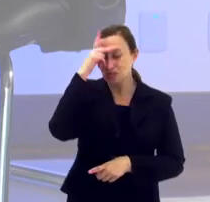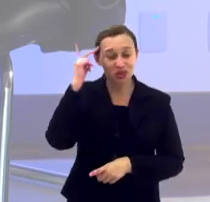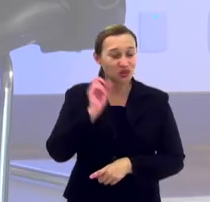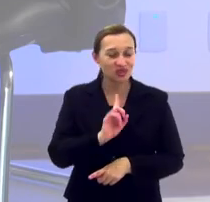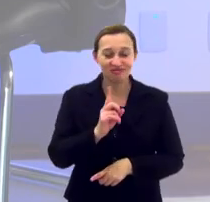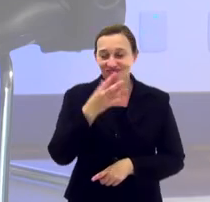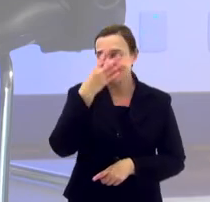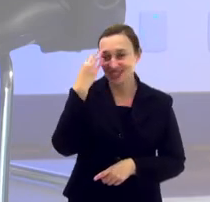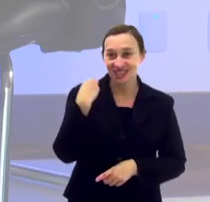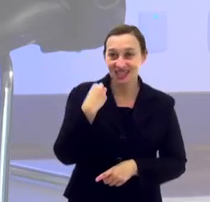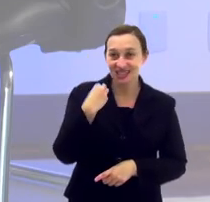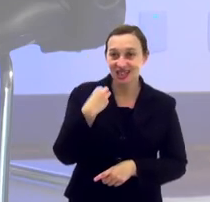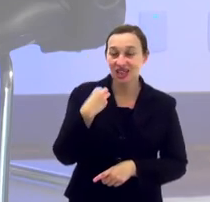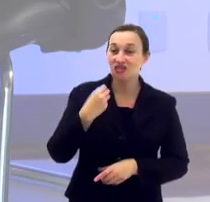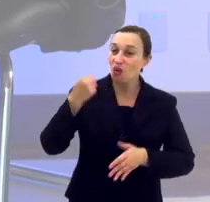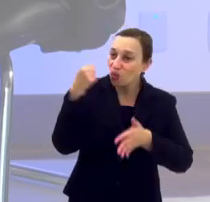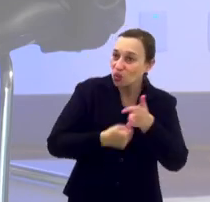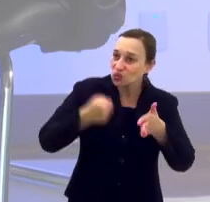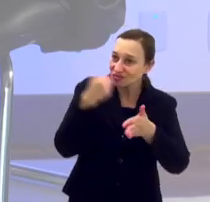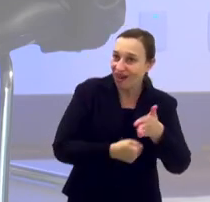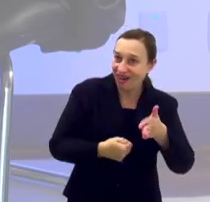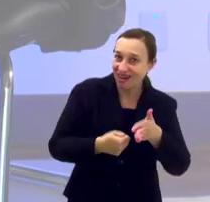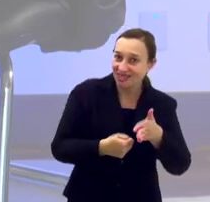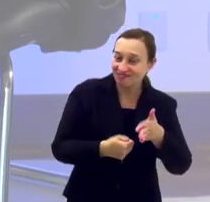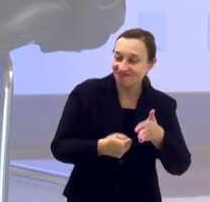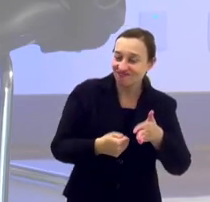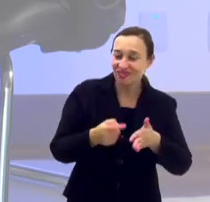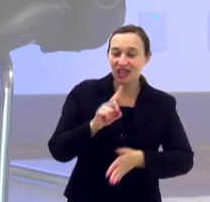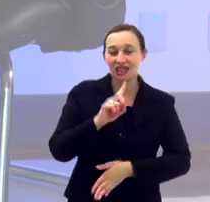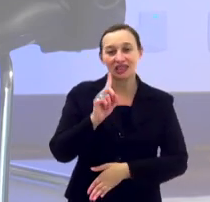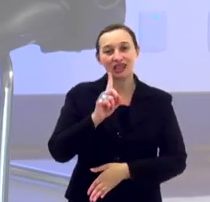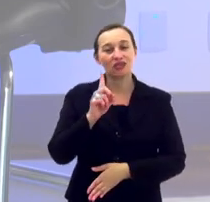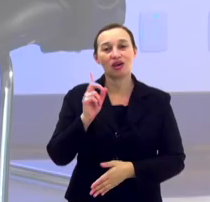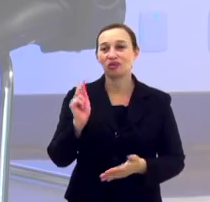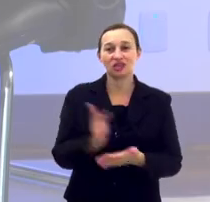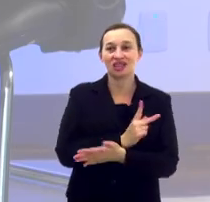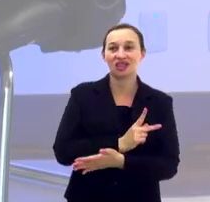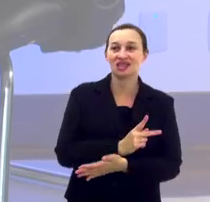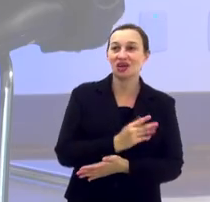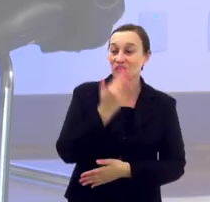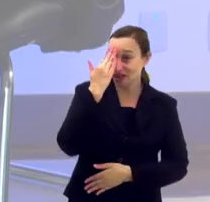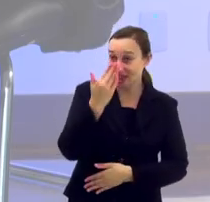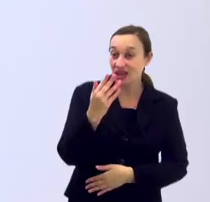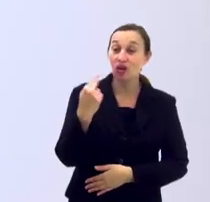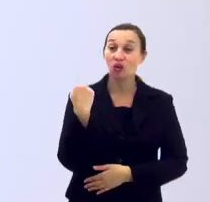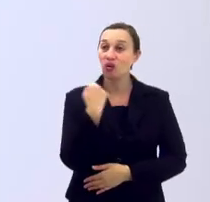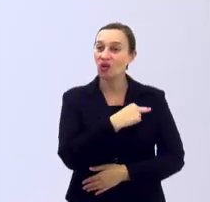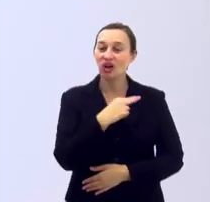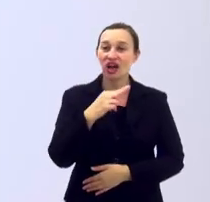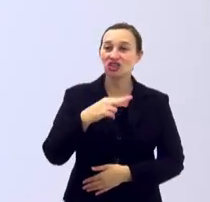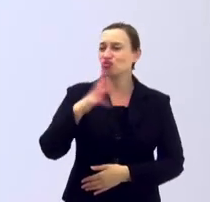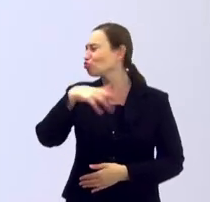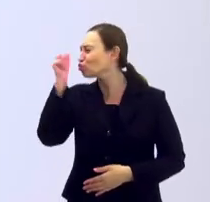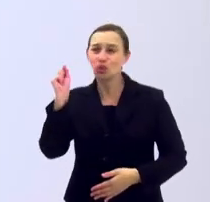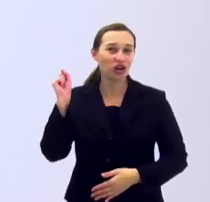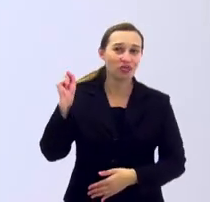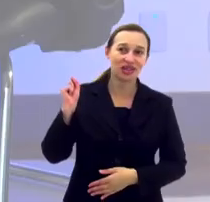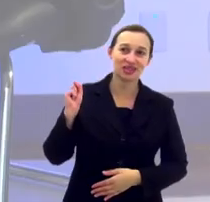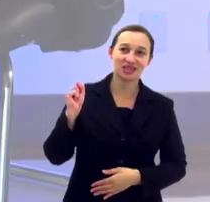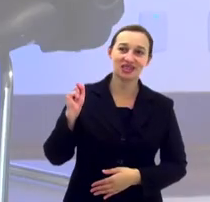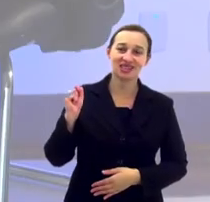não vão esquecer e vão lutar para que isso não aconteça mais. Muito obrigado. Holocausto nunca